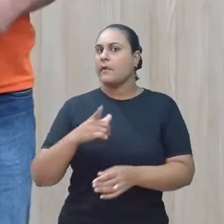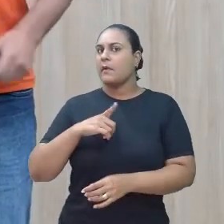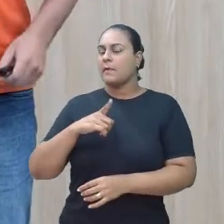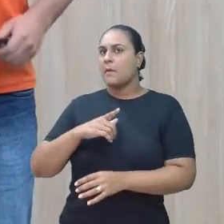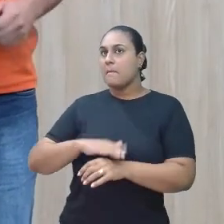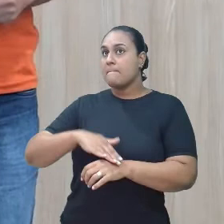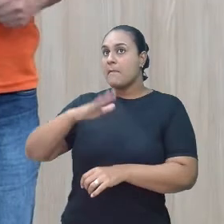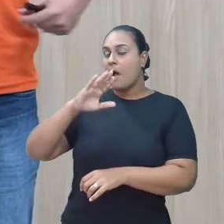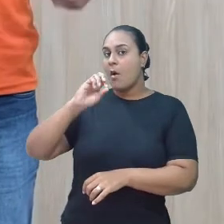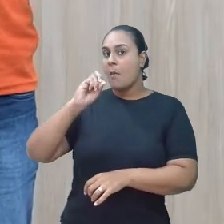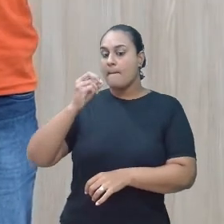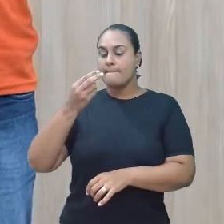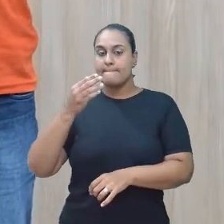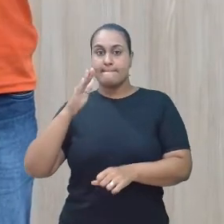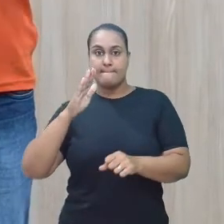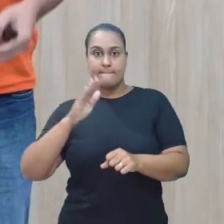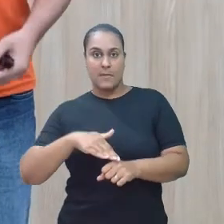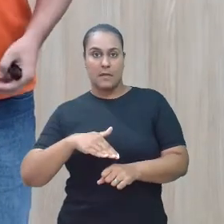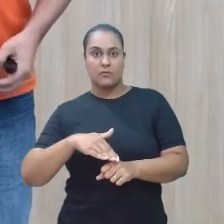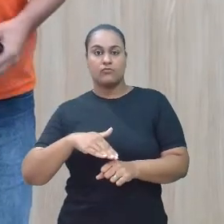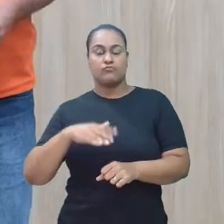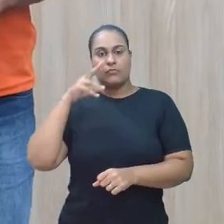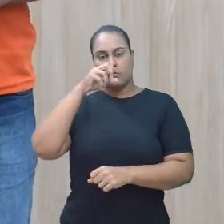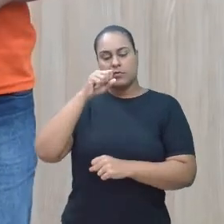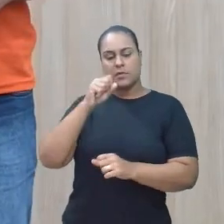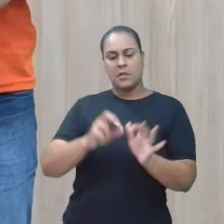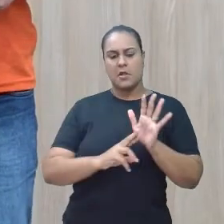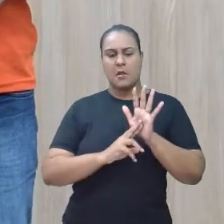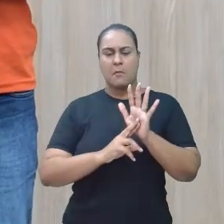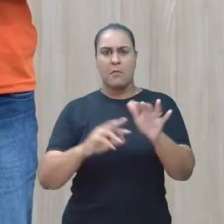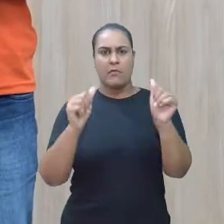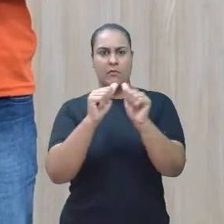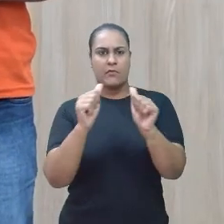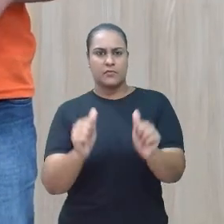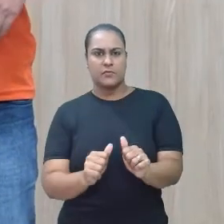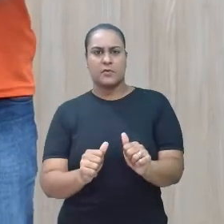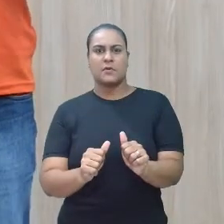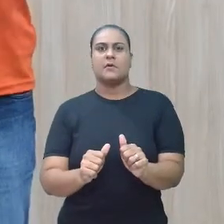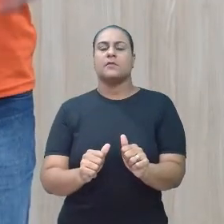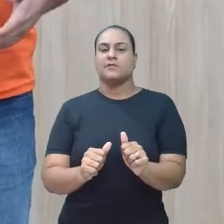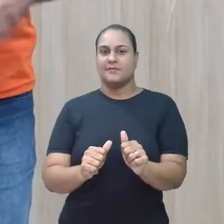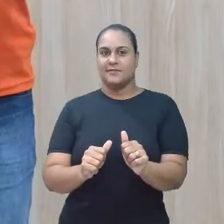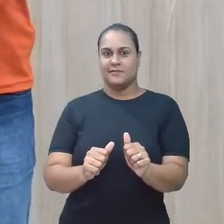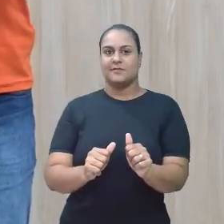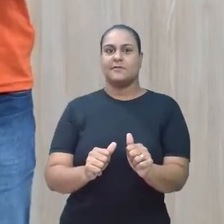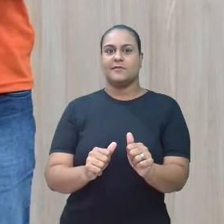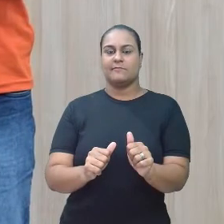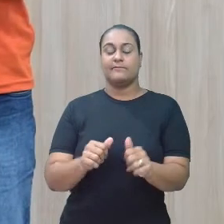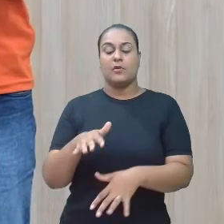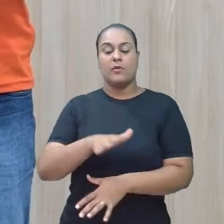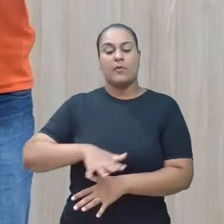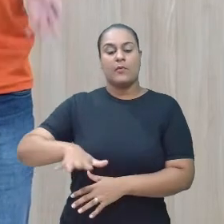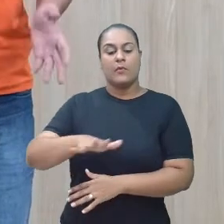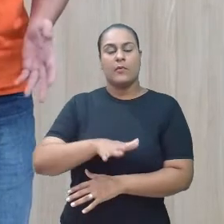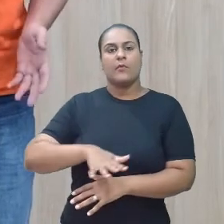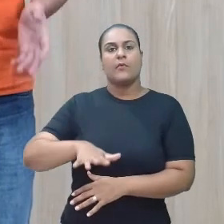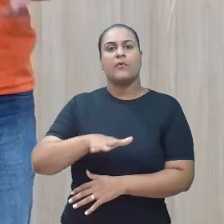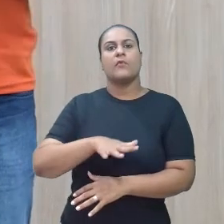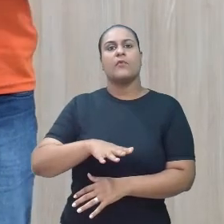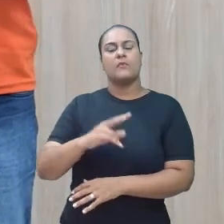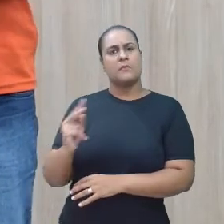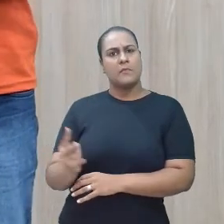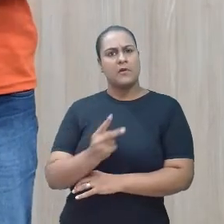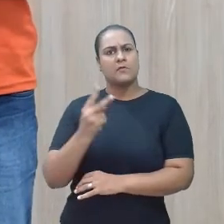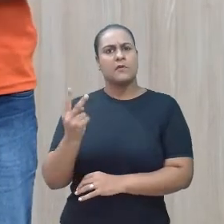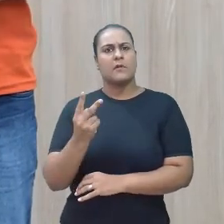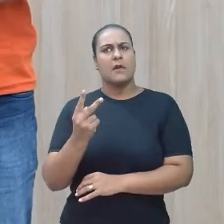poder, faz com que as suas representações artísticas, as suas performances e os seus espaços fossem mais